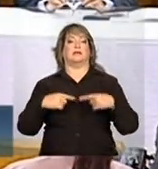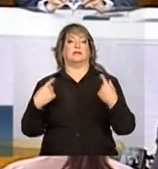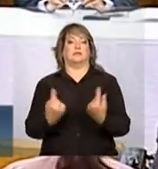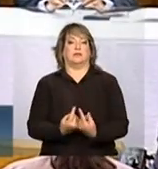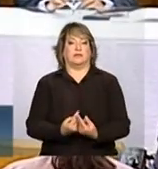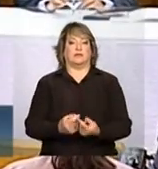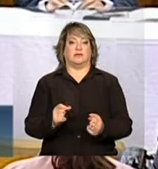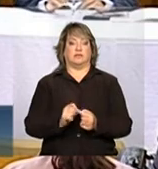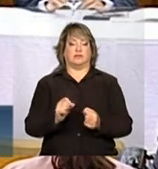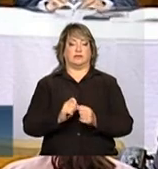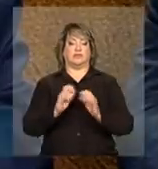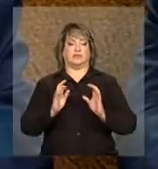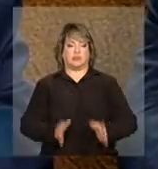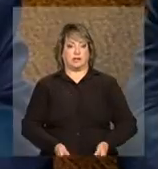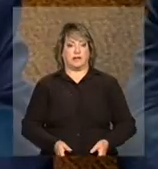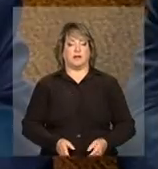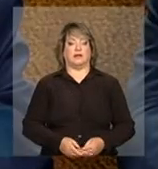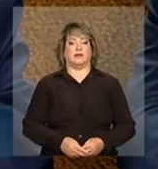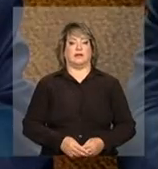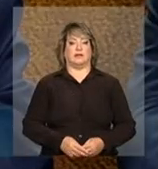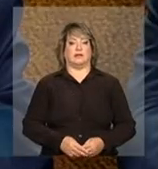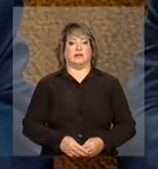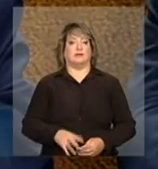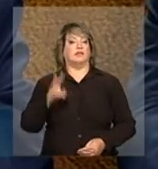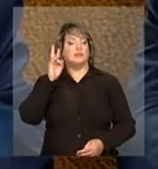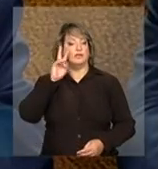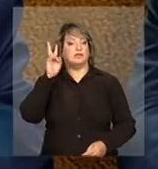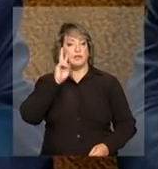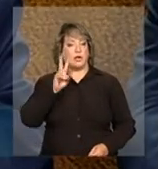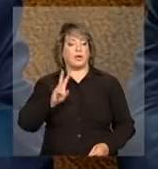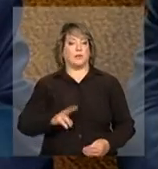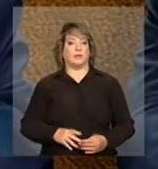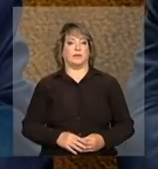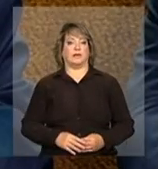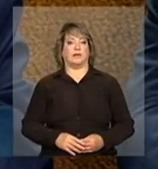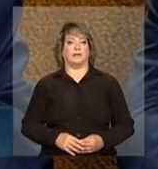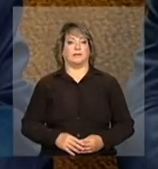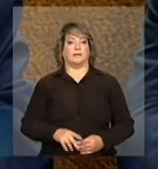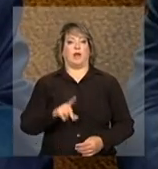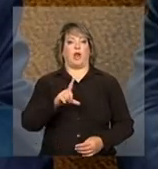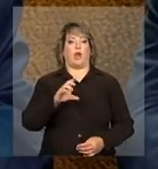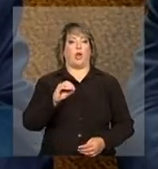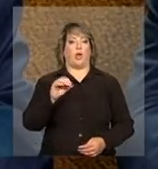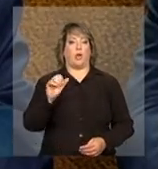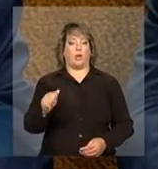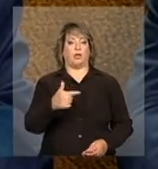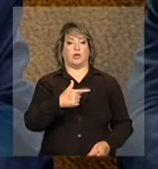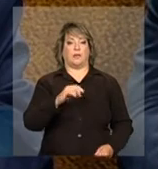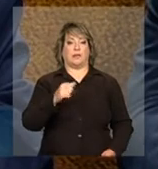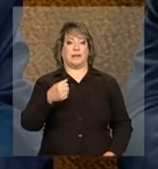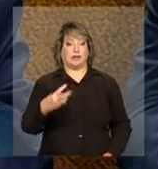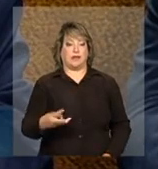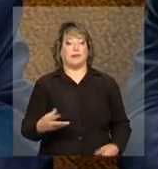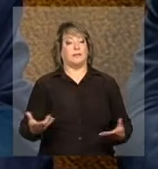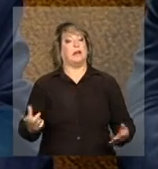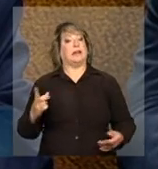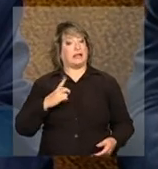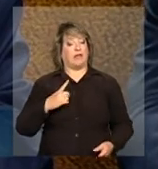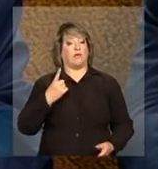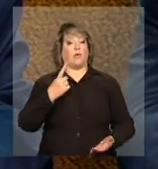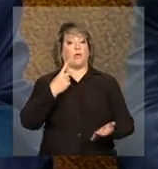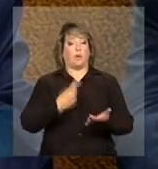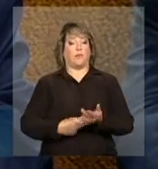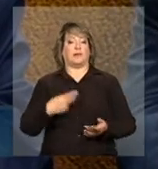havíamos feito, né, a respeito da LOA 2013, houve um compromisso da